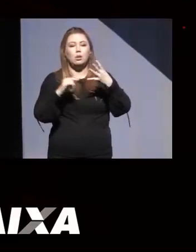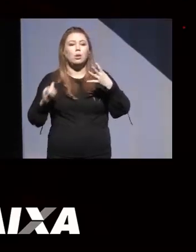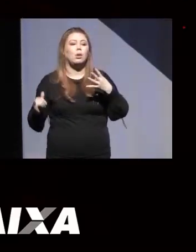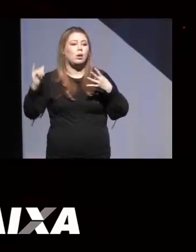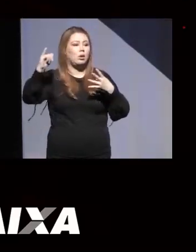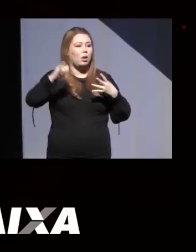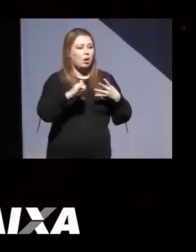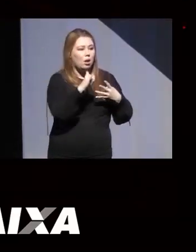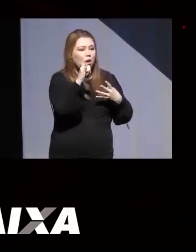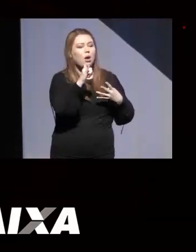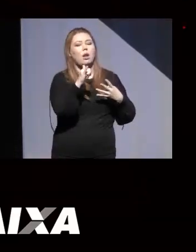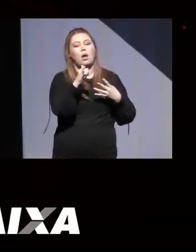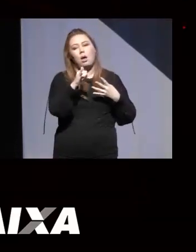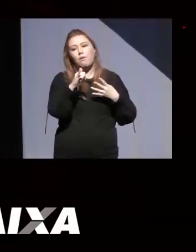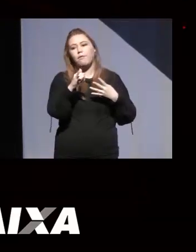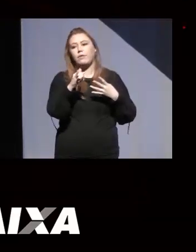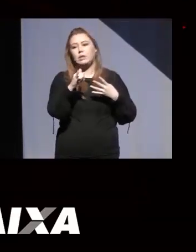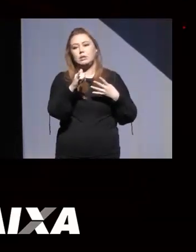aeronaves e